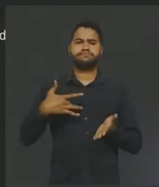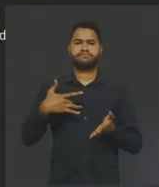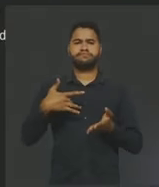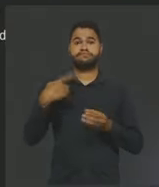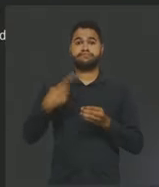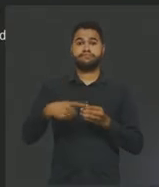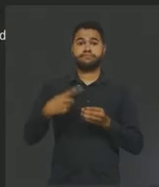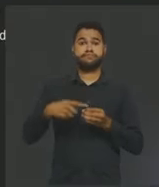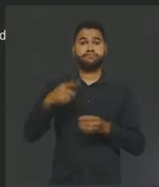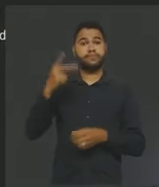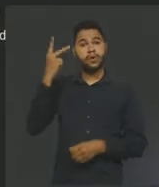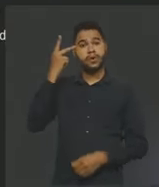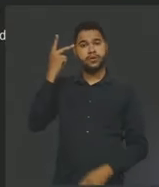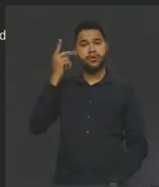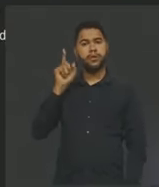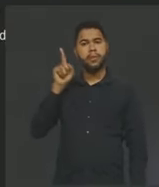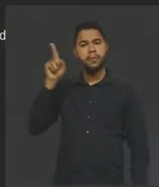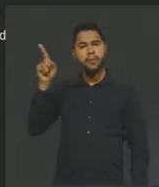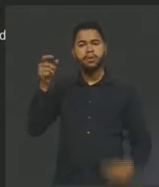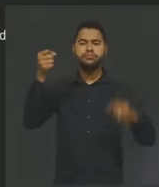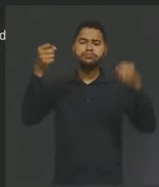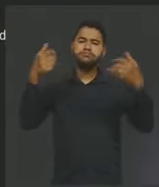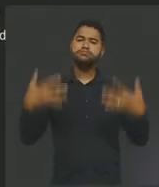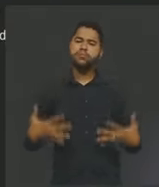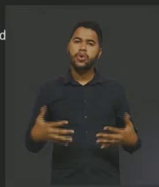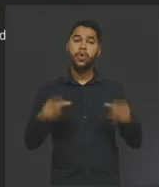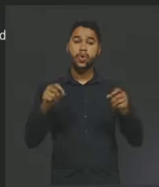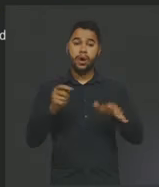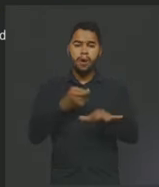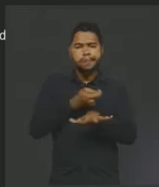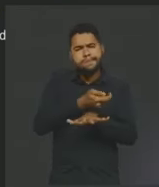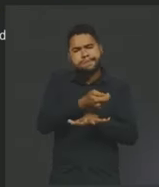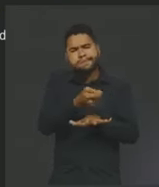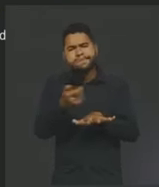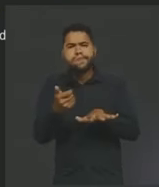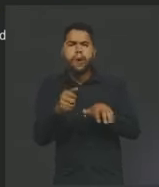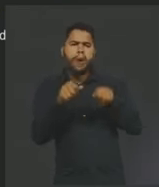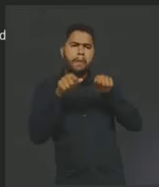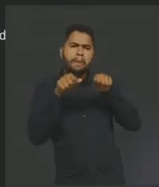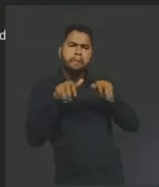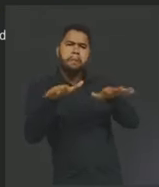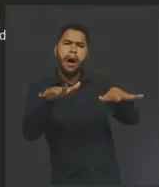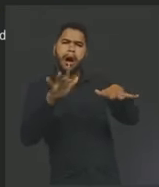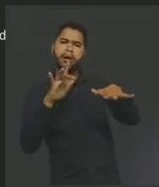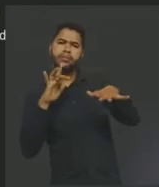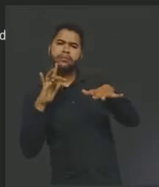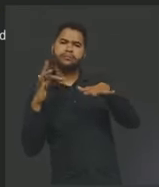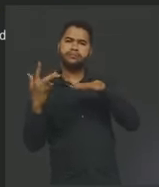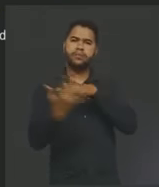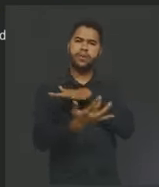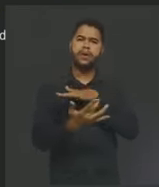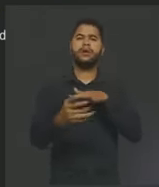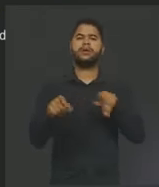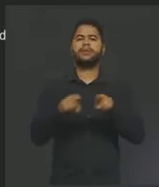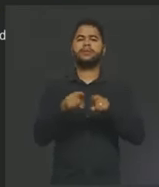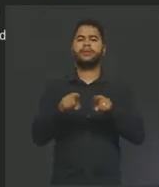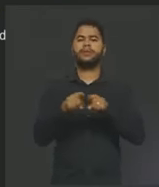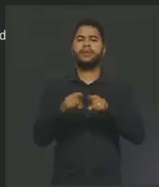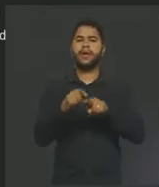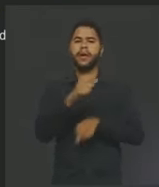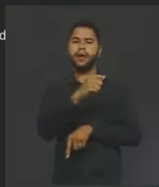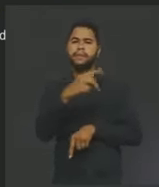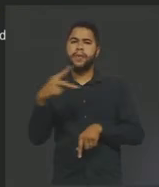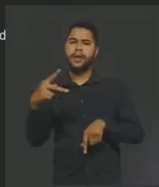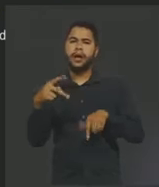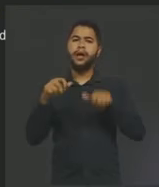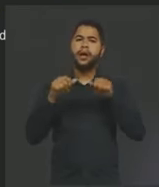Saúde de São Paulo, esclarece que é fake news que está circulando nas mídias sociais e em mensagens de aplicativo